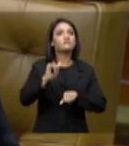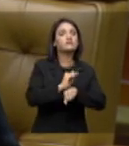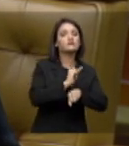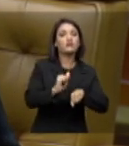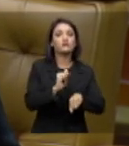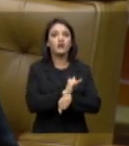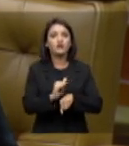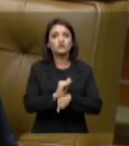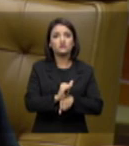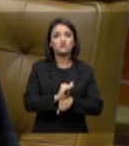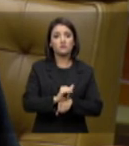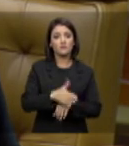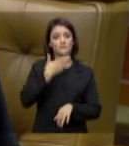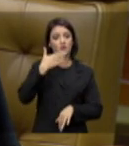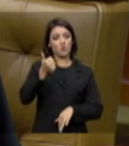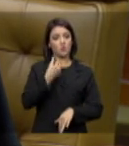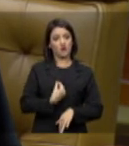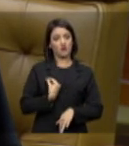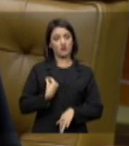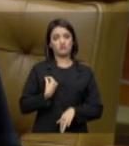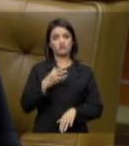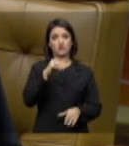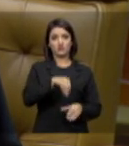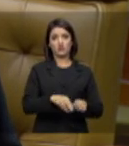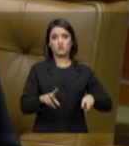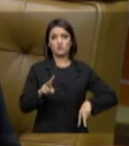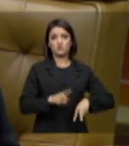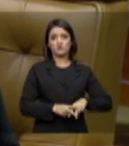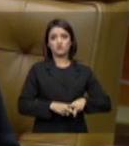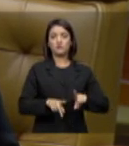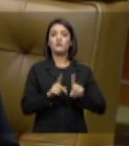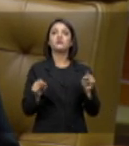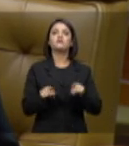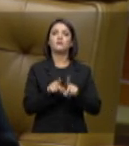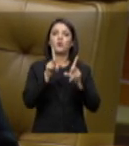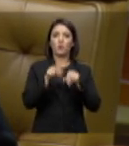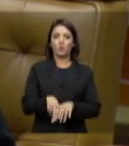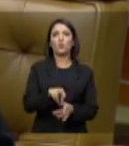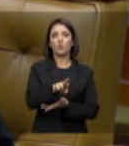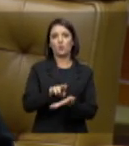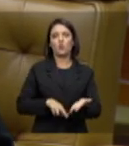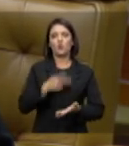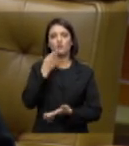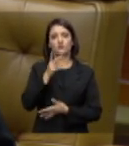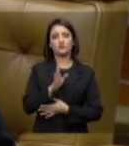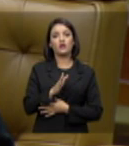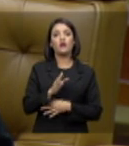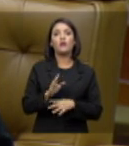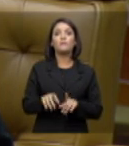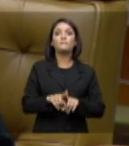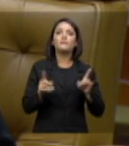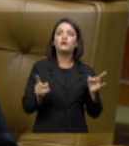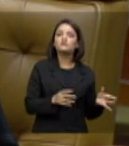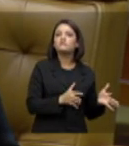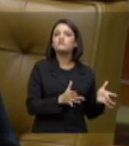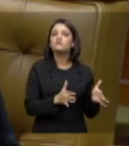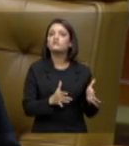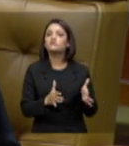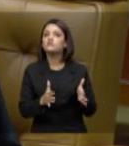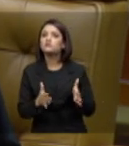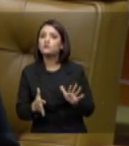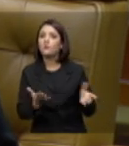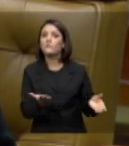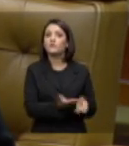nosso sistema prisional e sem dúvida ainda como ministro relator destacou em trâmite essa